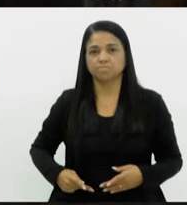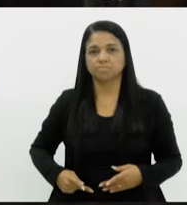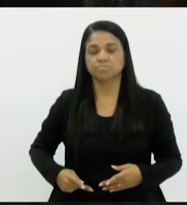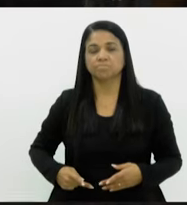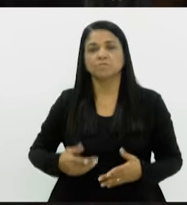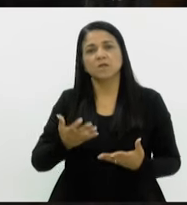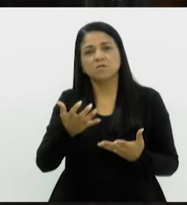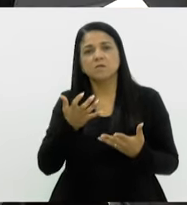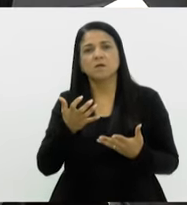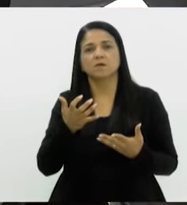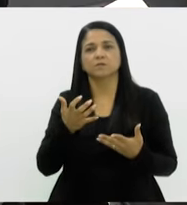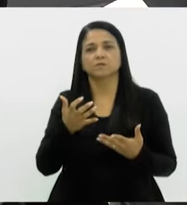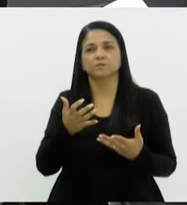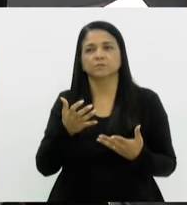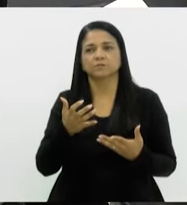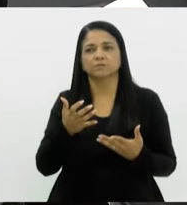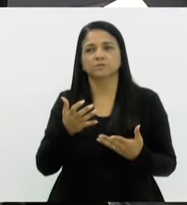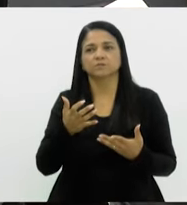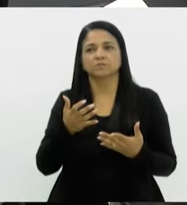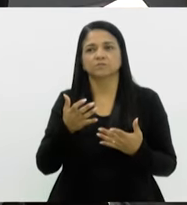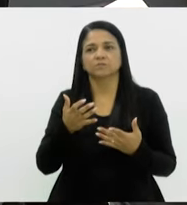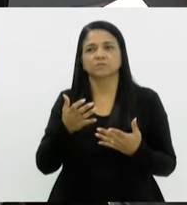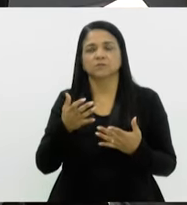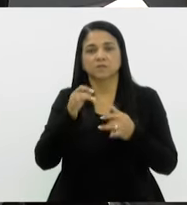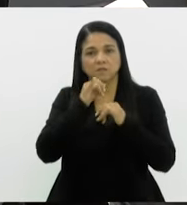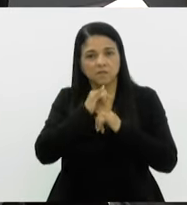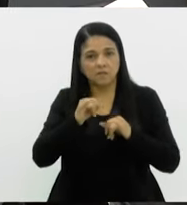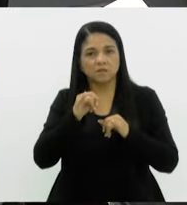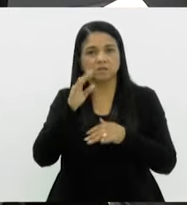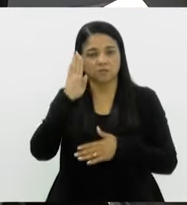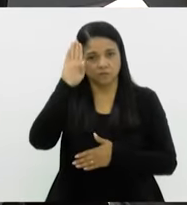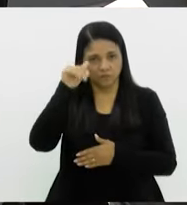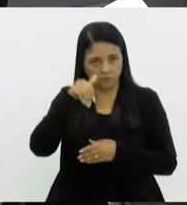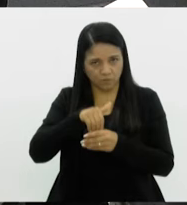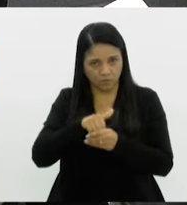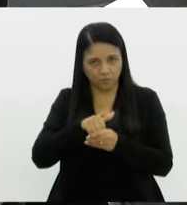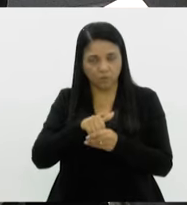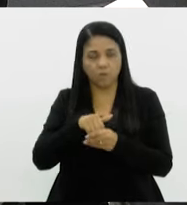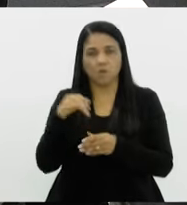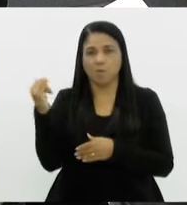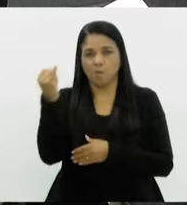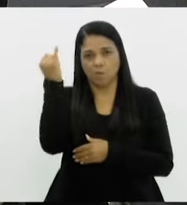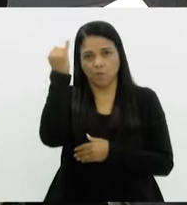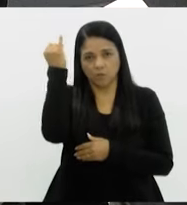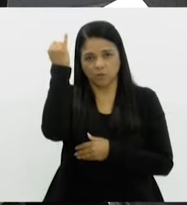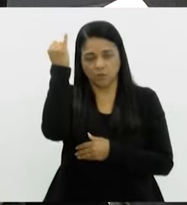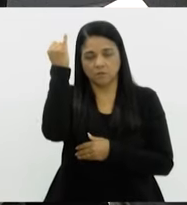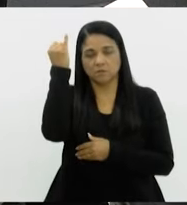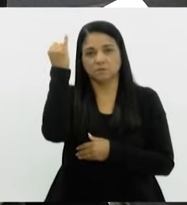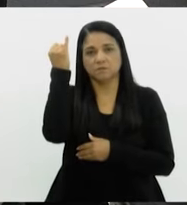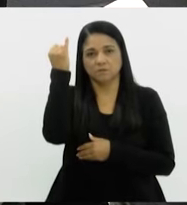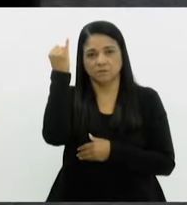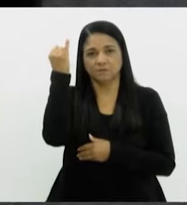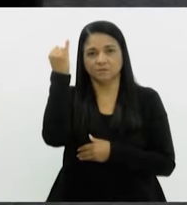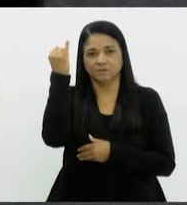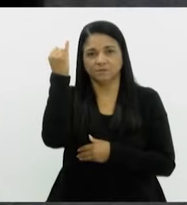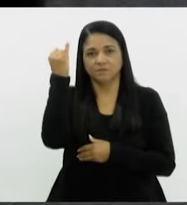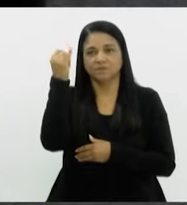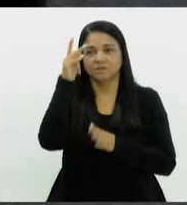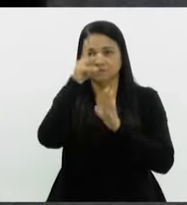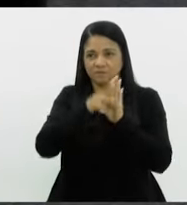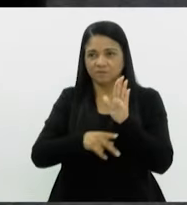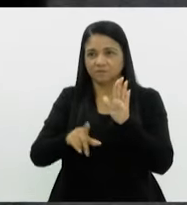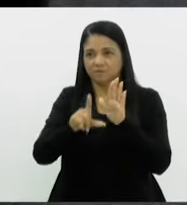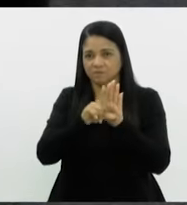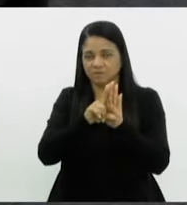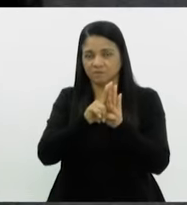Queria, dessa declaração de voto, falar da importância desse projeto de